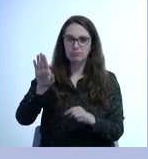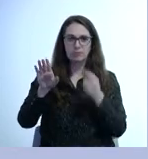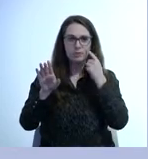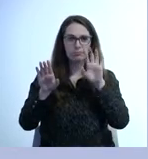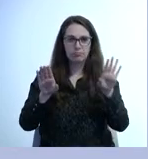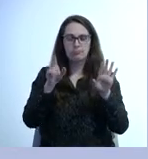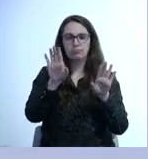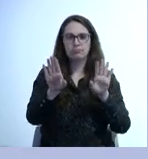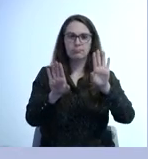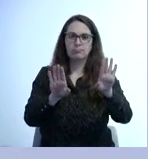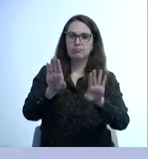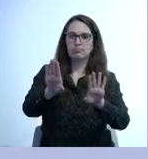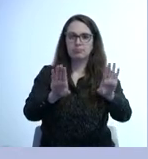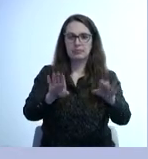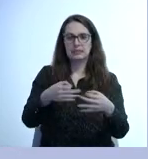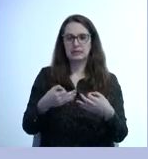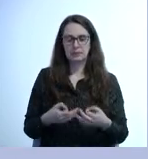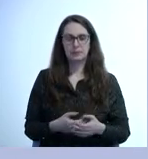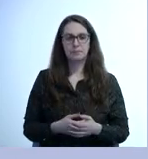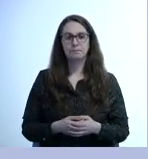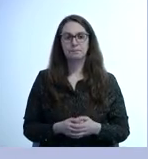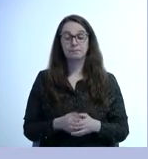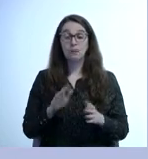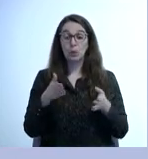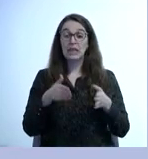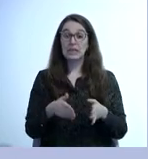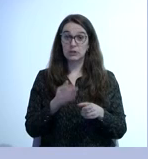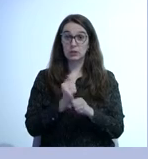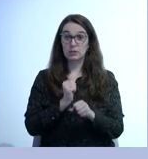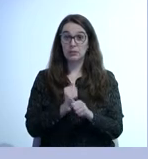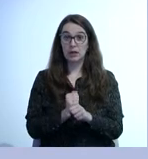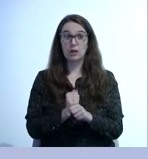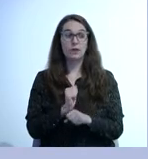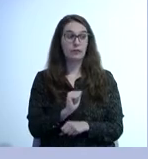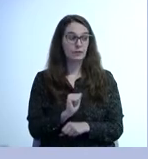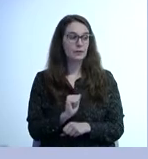dos processos que estão por trás. Mas o início,